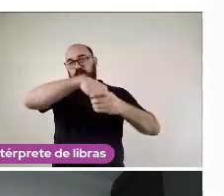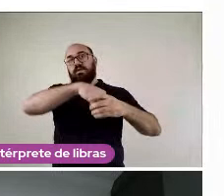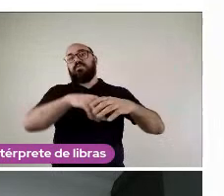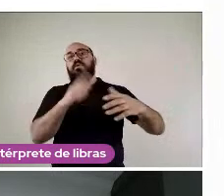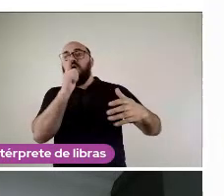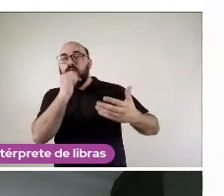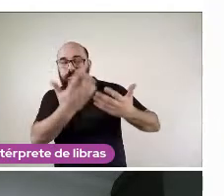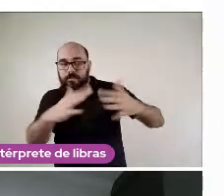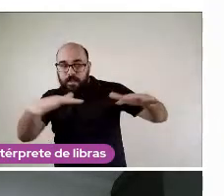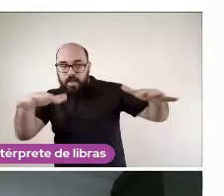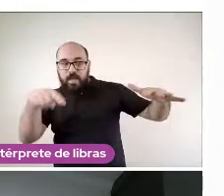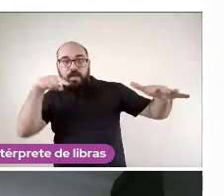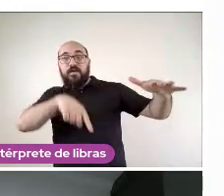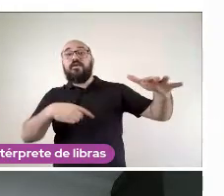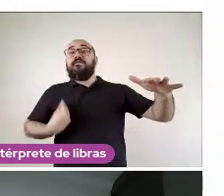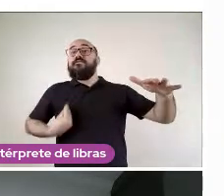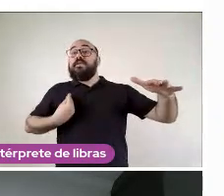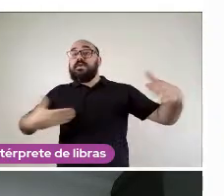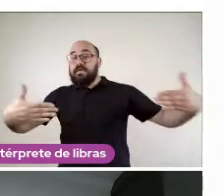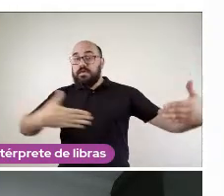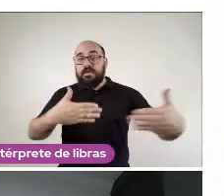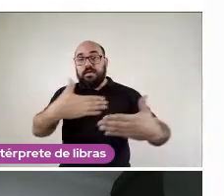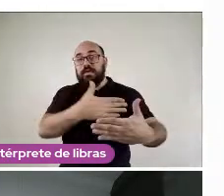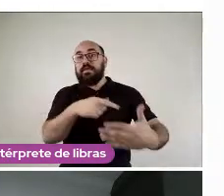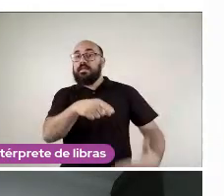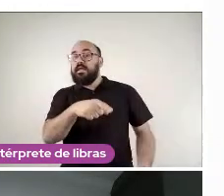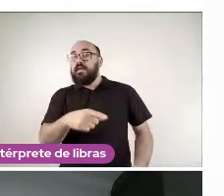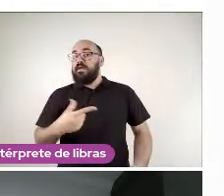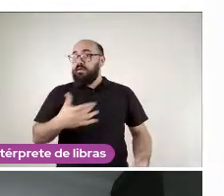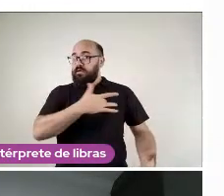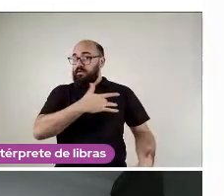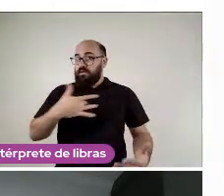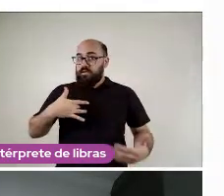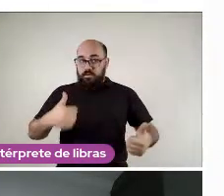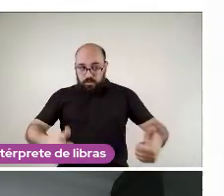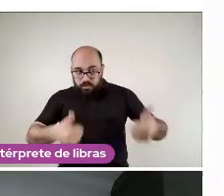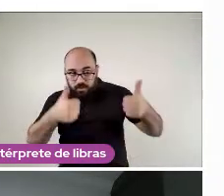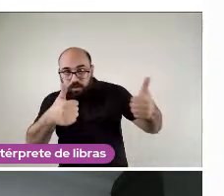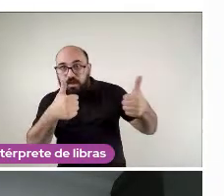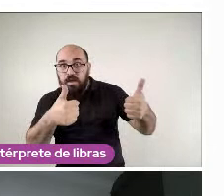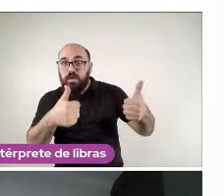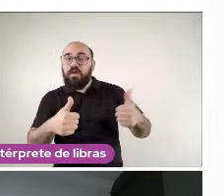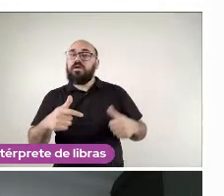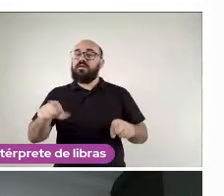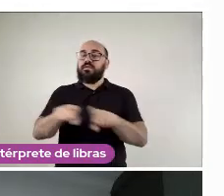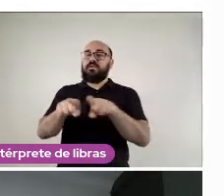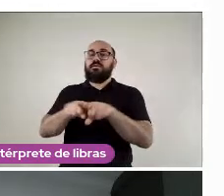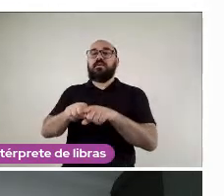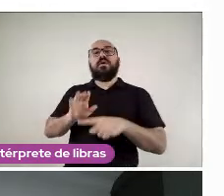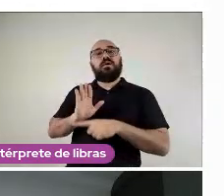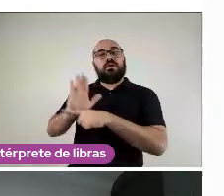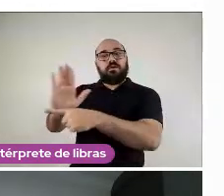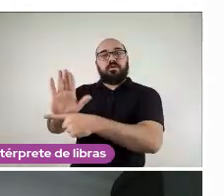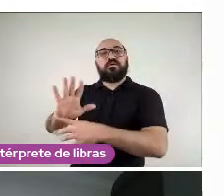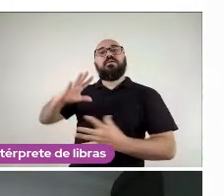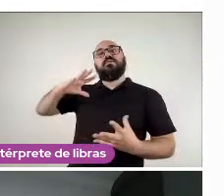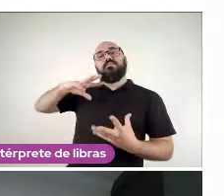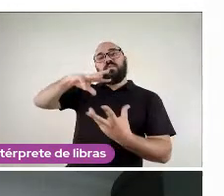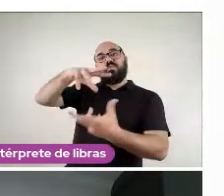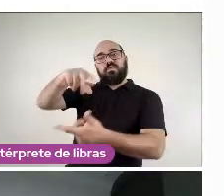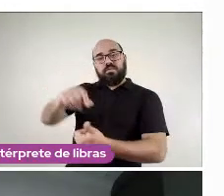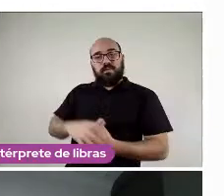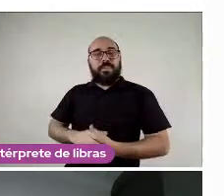marinha e costeira, o outro voltado à alimentação sustentável da população mundial, o outro voltado à